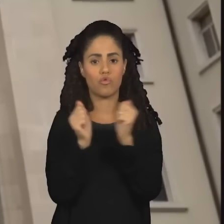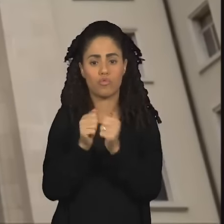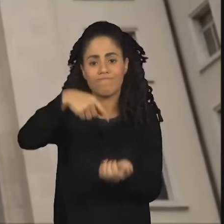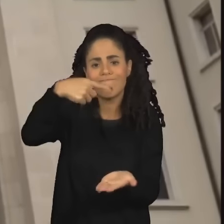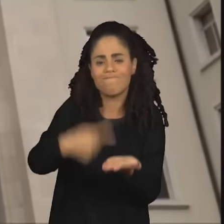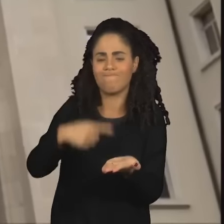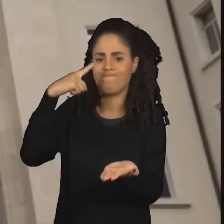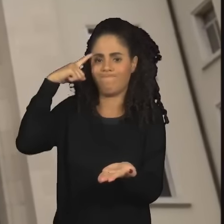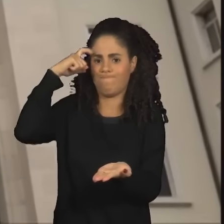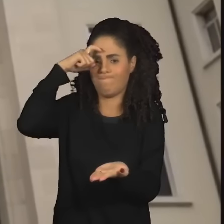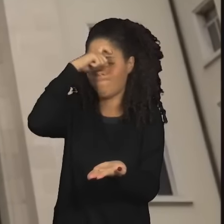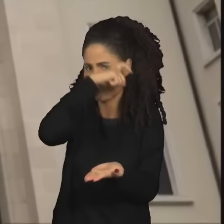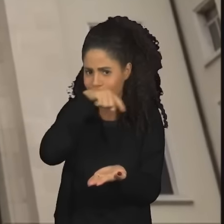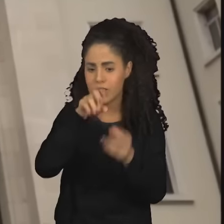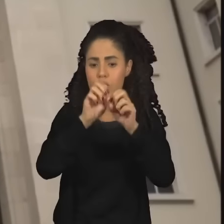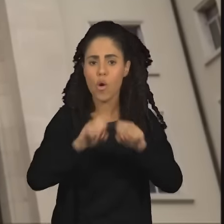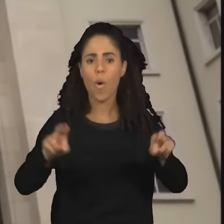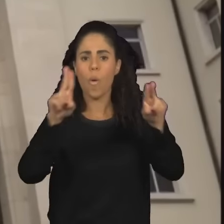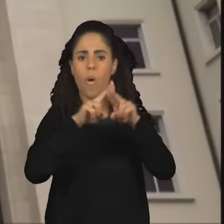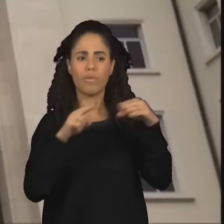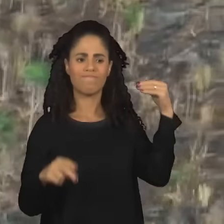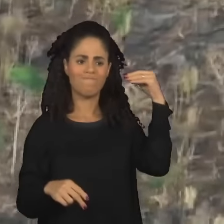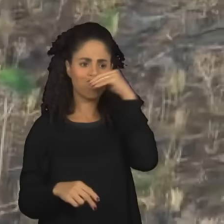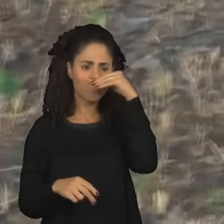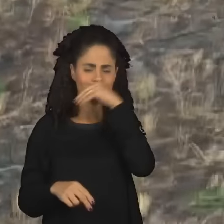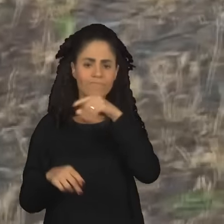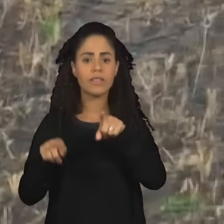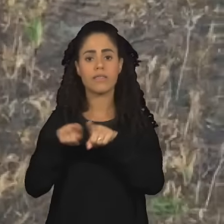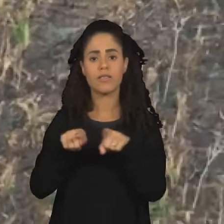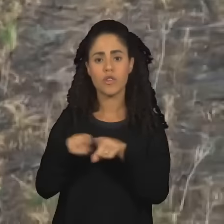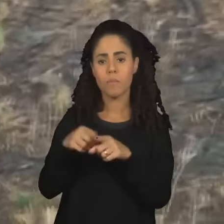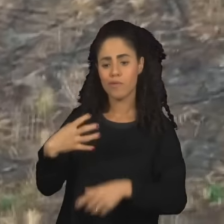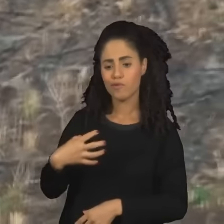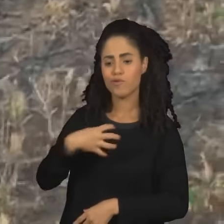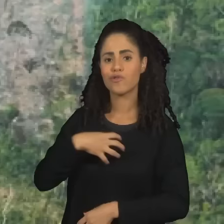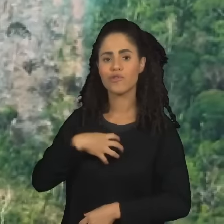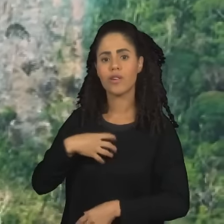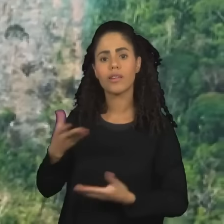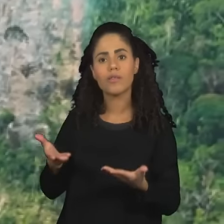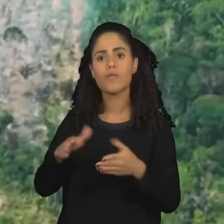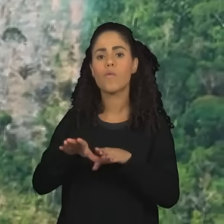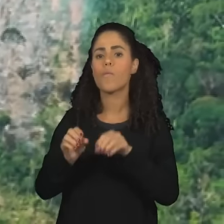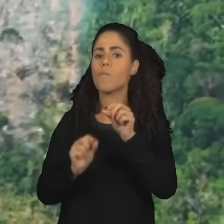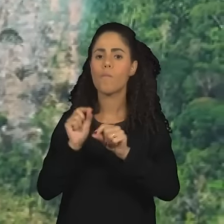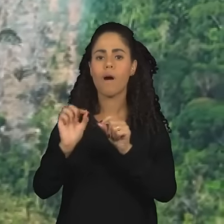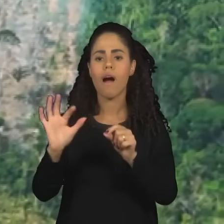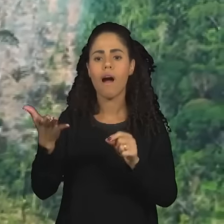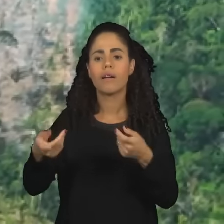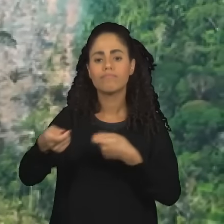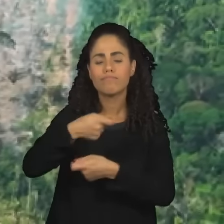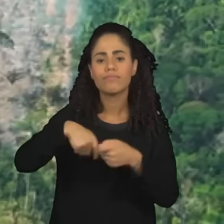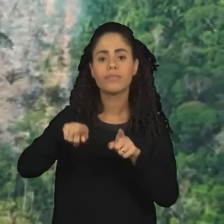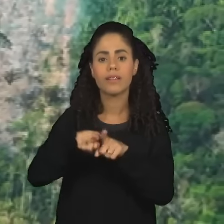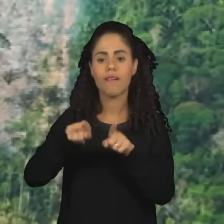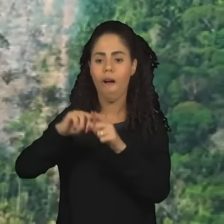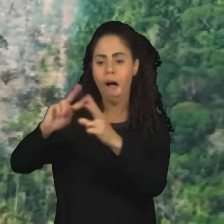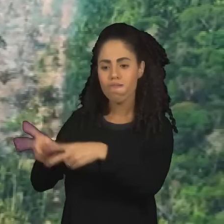difícil diante de uma ONU enfraquecida e de um sistema socioeconômico mundial que, em nome do